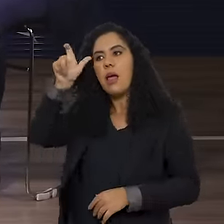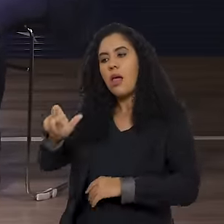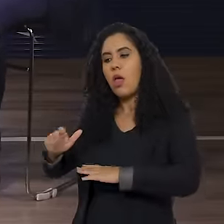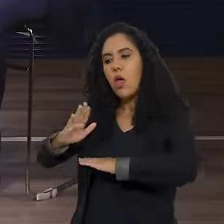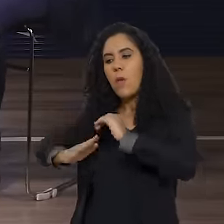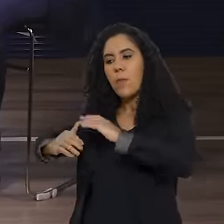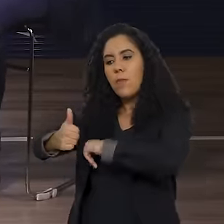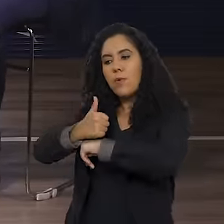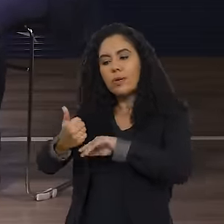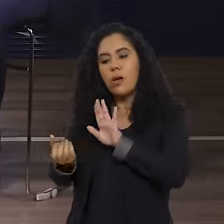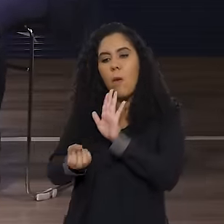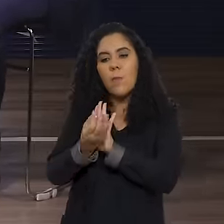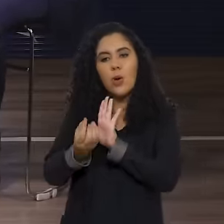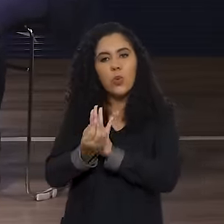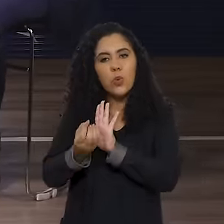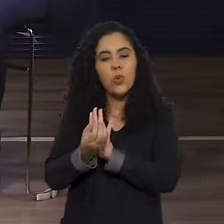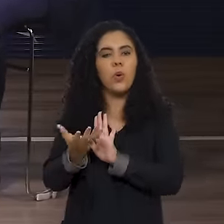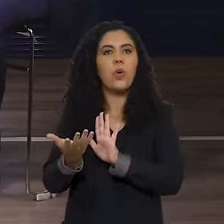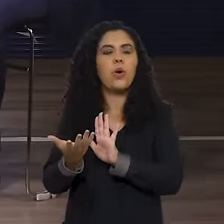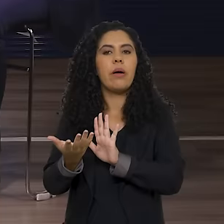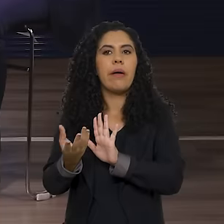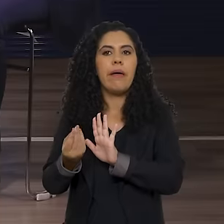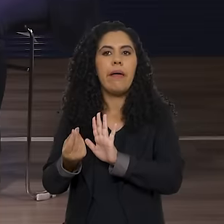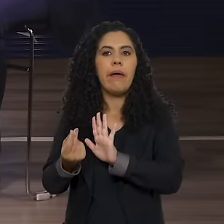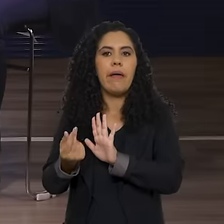produtor traz um